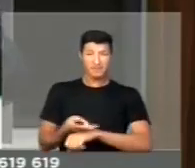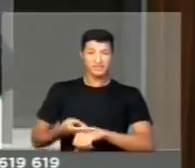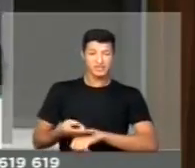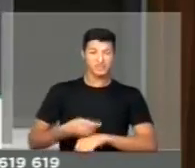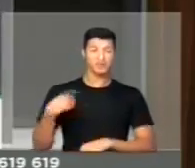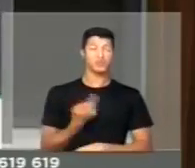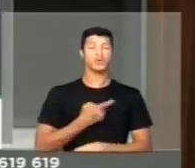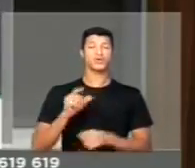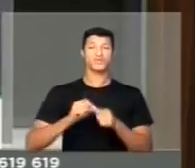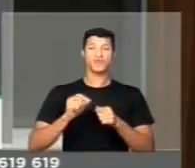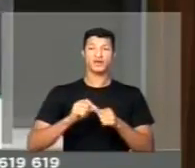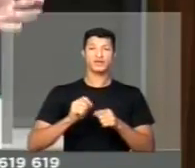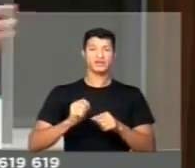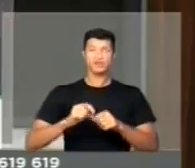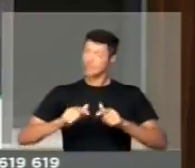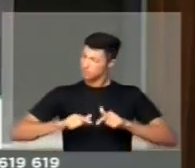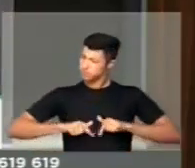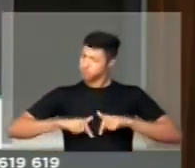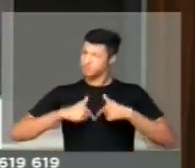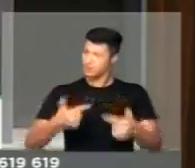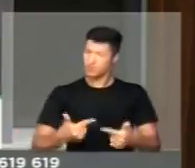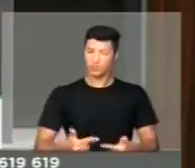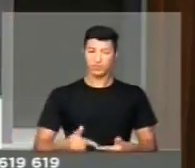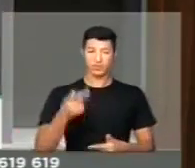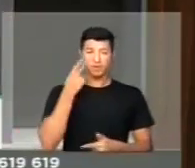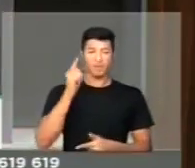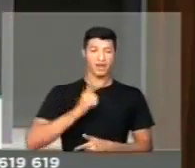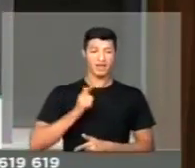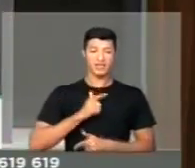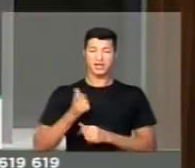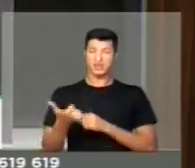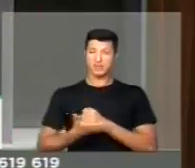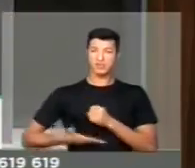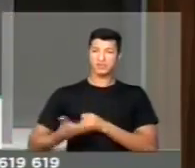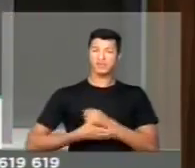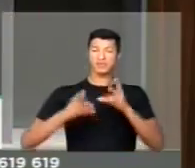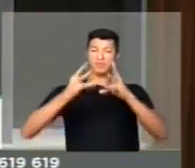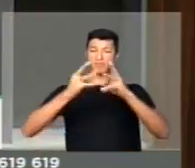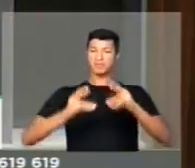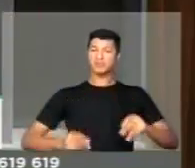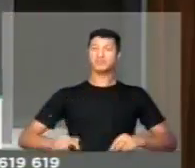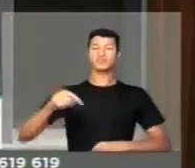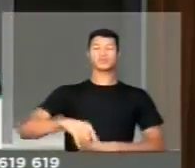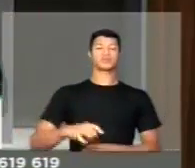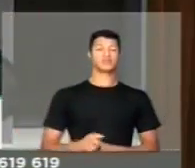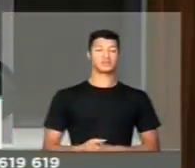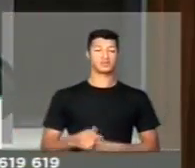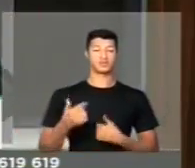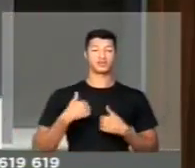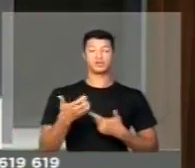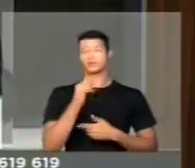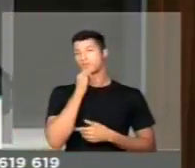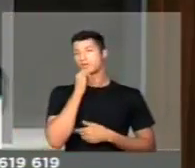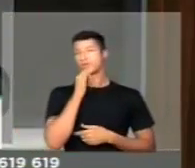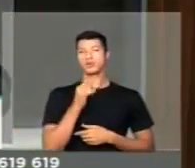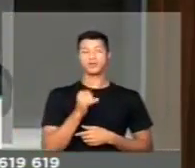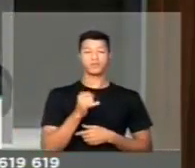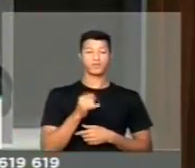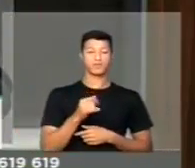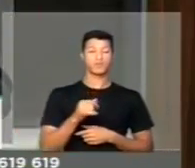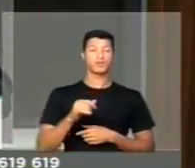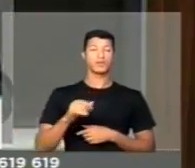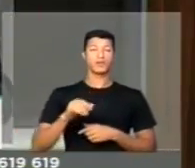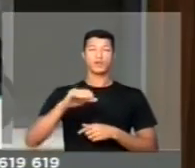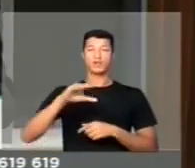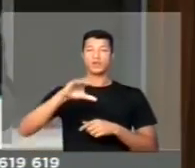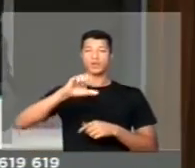Privatização. E nós temos que fazer o maior esforço para ter um mínimo de prejuízo aqui. Que era, por exemplo, não abrir o capital